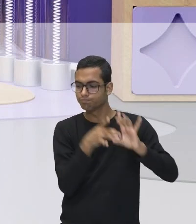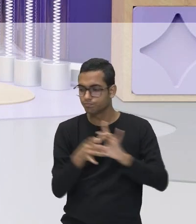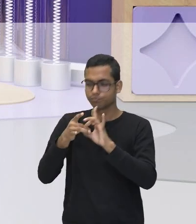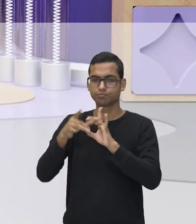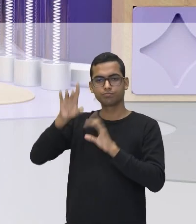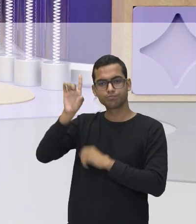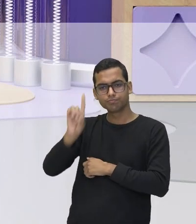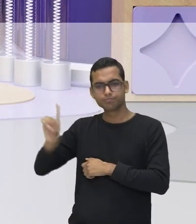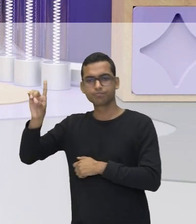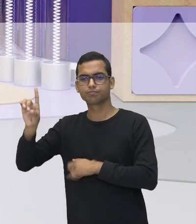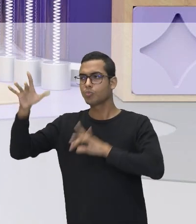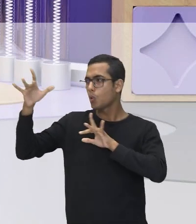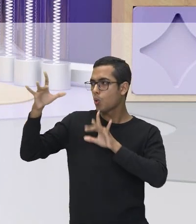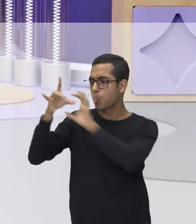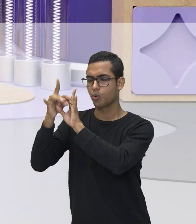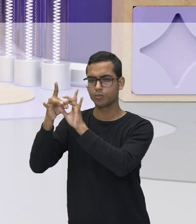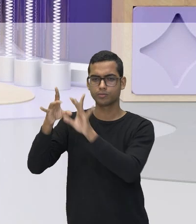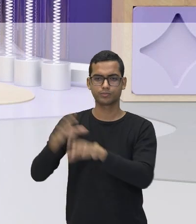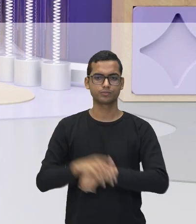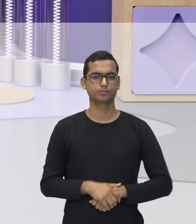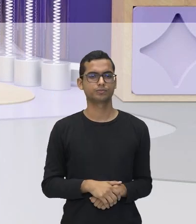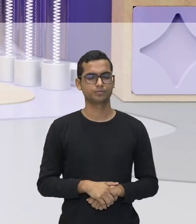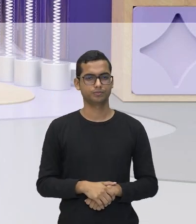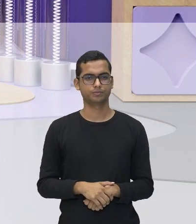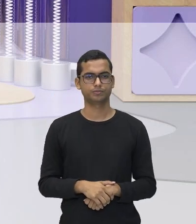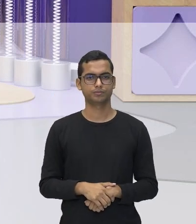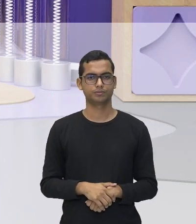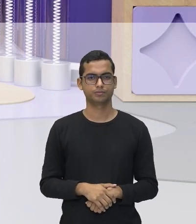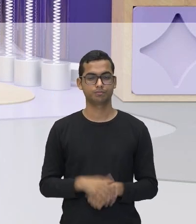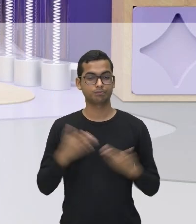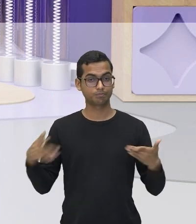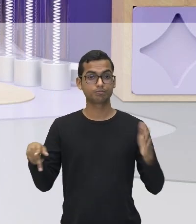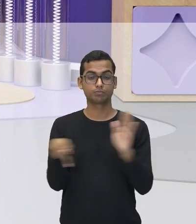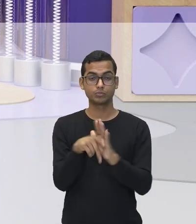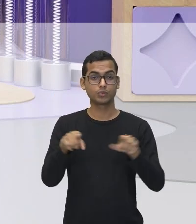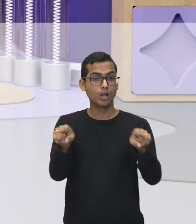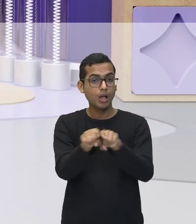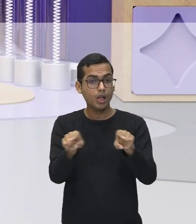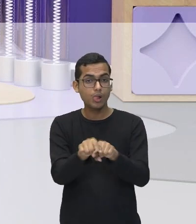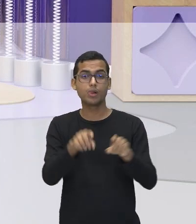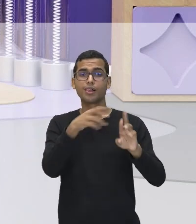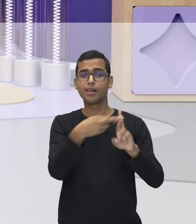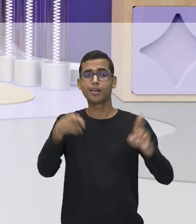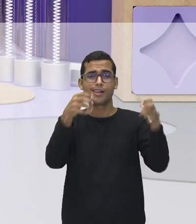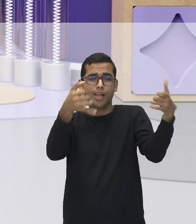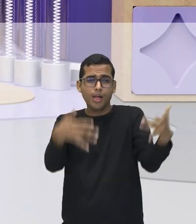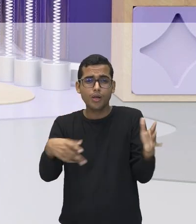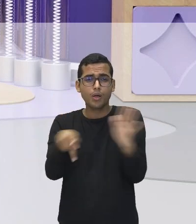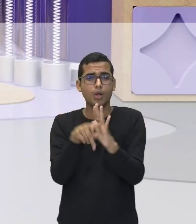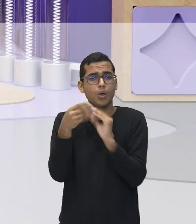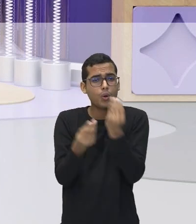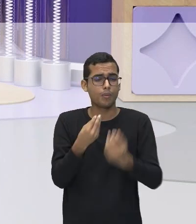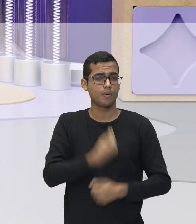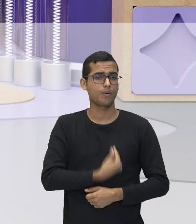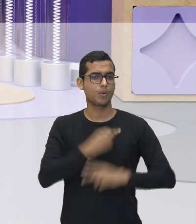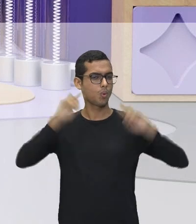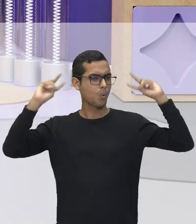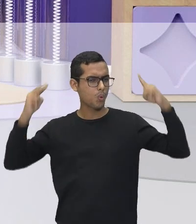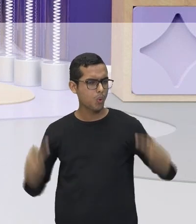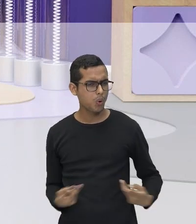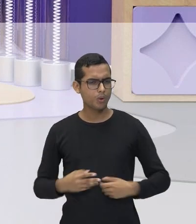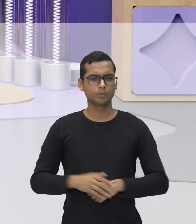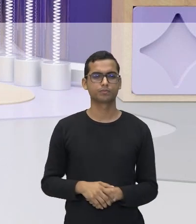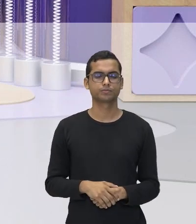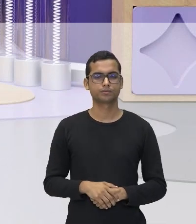Deus. Continuando, a religião busca explicar a existência humana sob